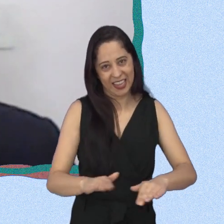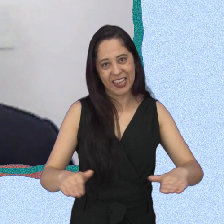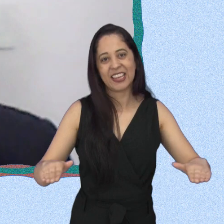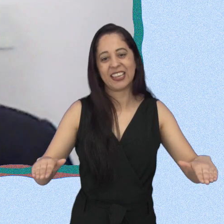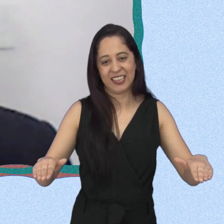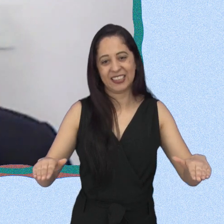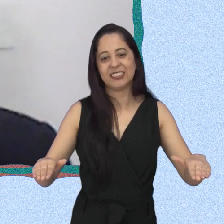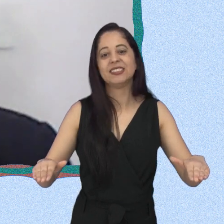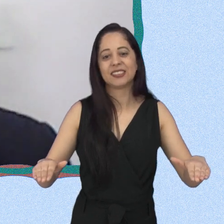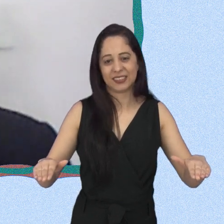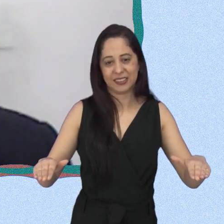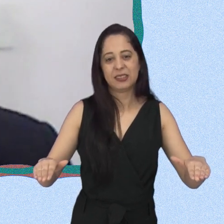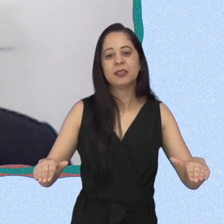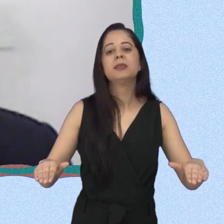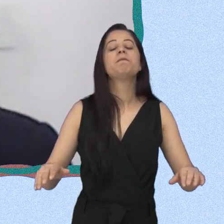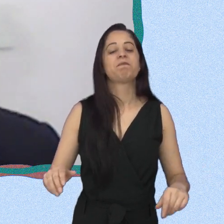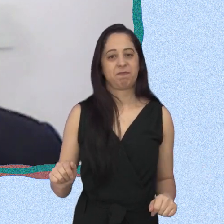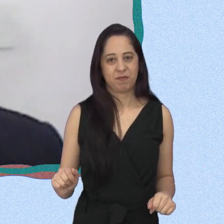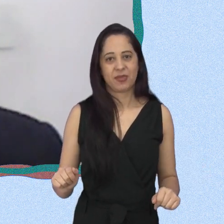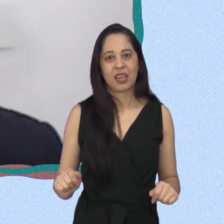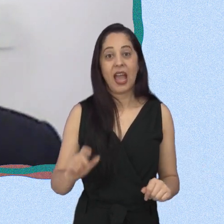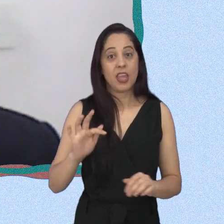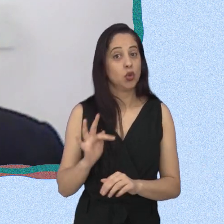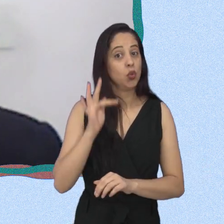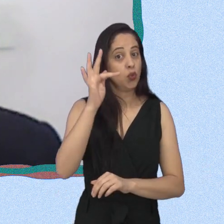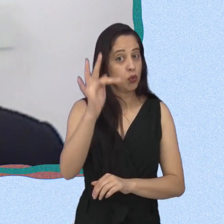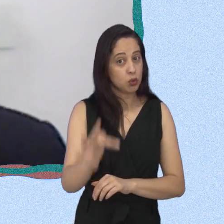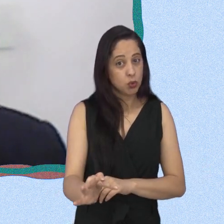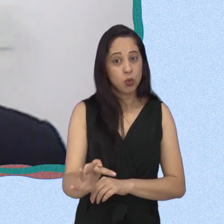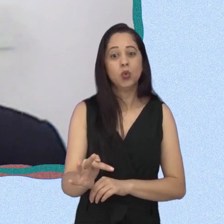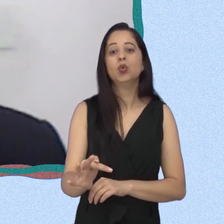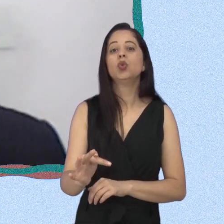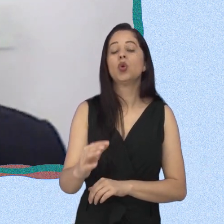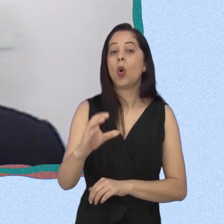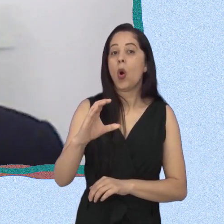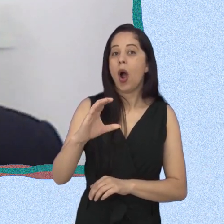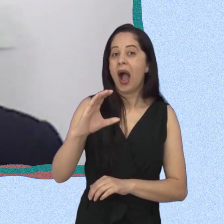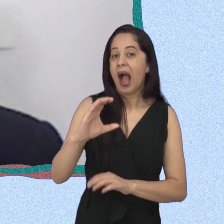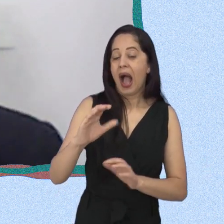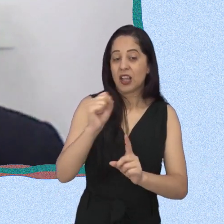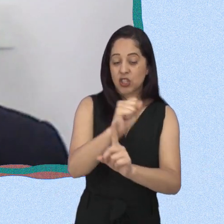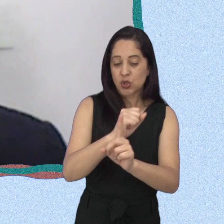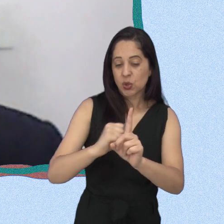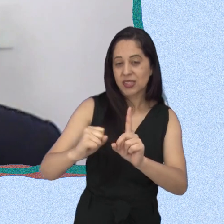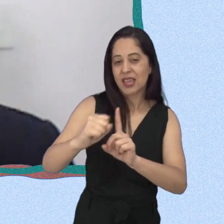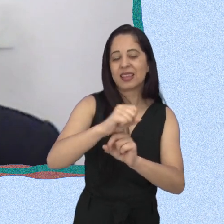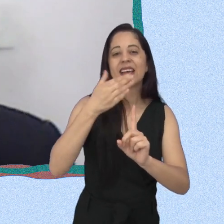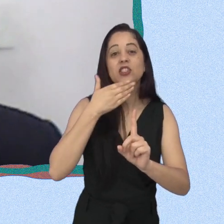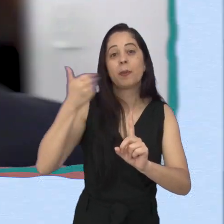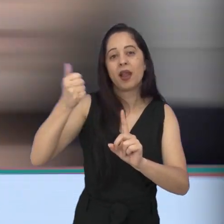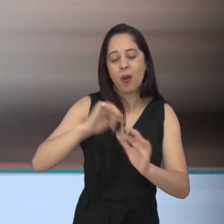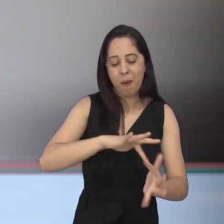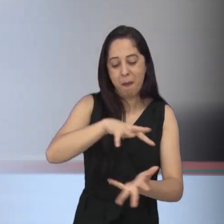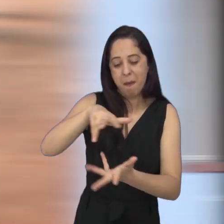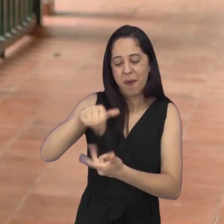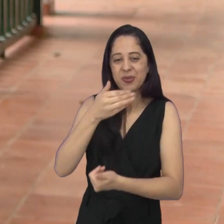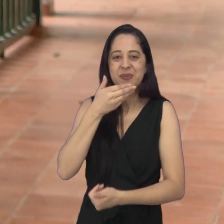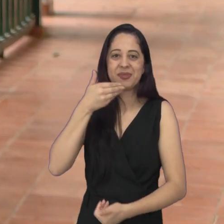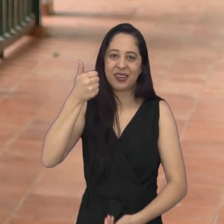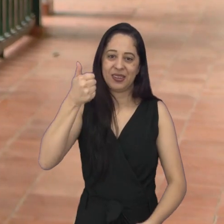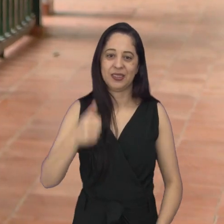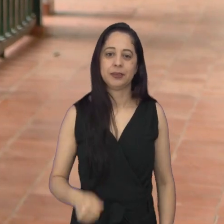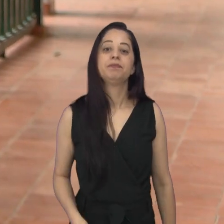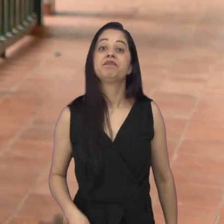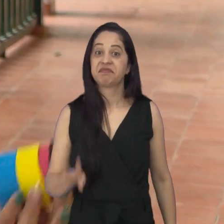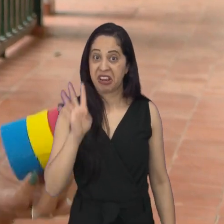gente pensar uma cidadania realmente ativa, transformadora, né? E um mundo melhor. Legal,